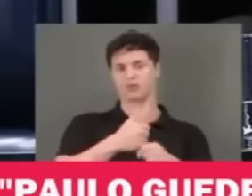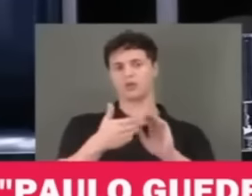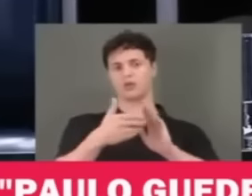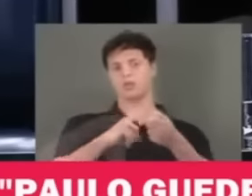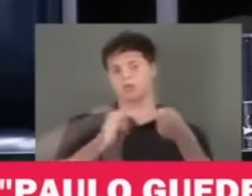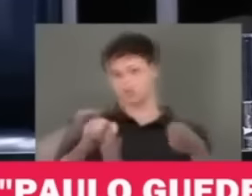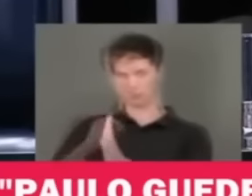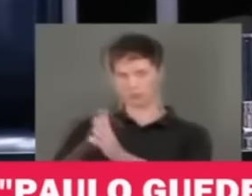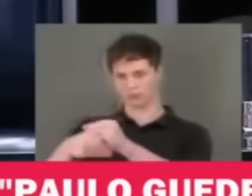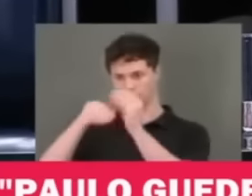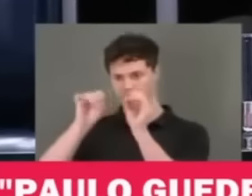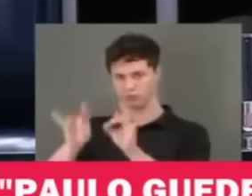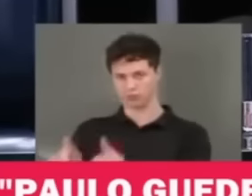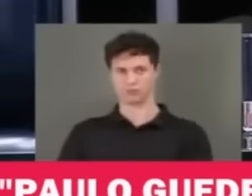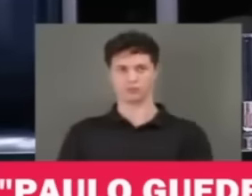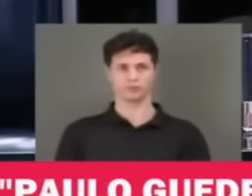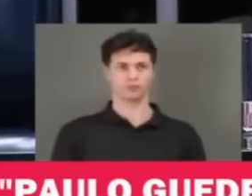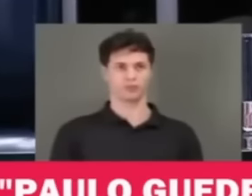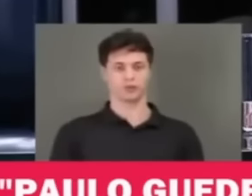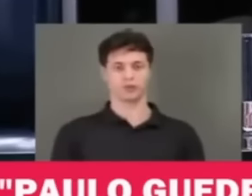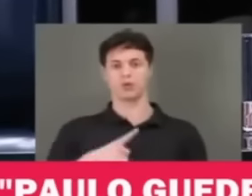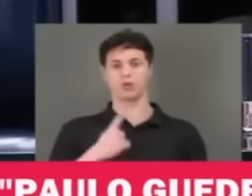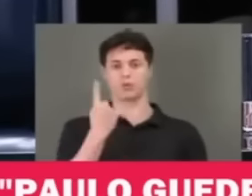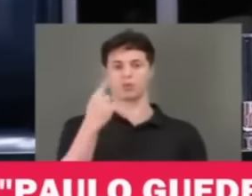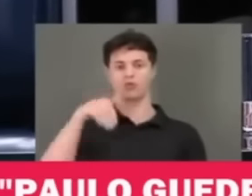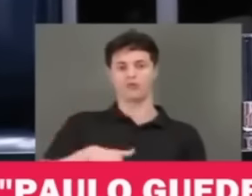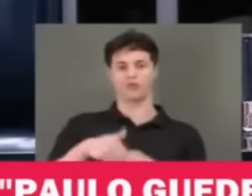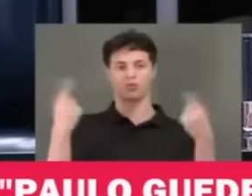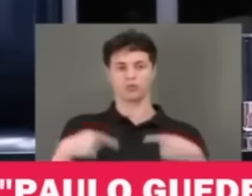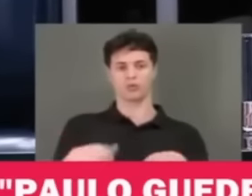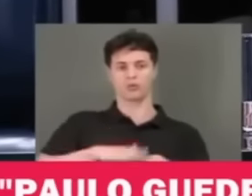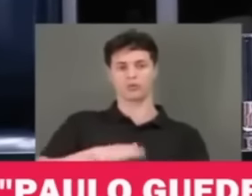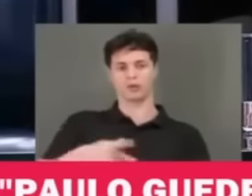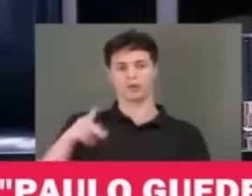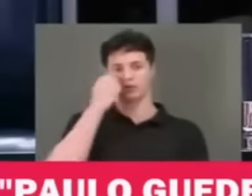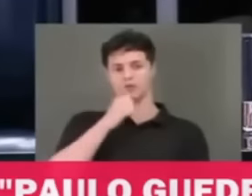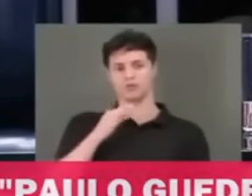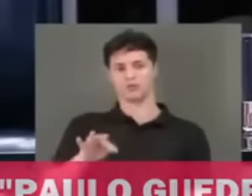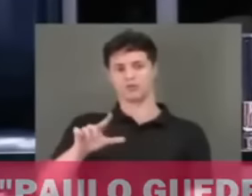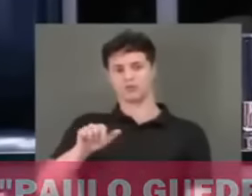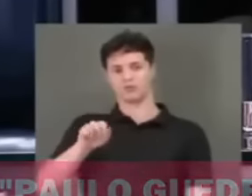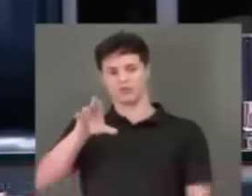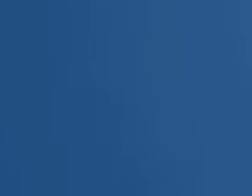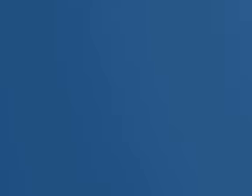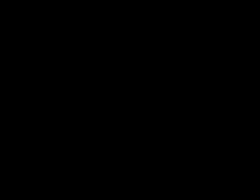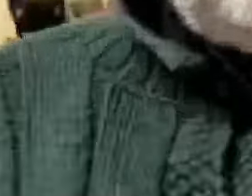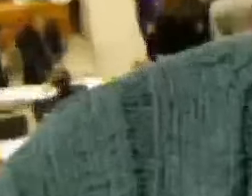e 45 contra o voto do senador Flávio bolsonaro e do senador magn